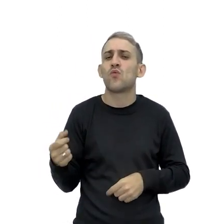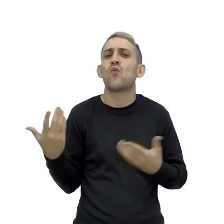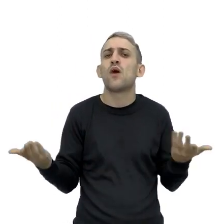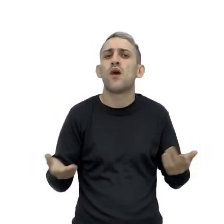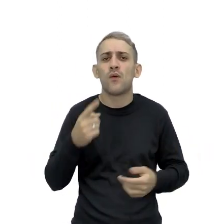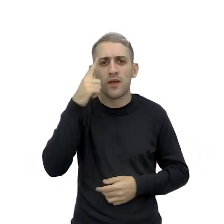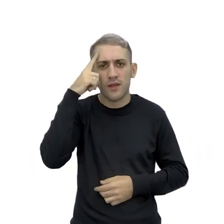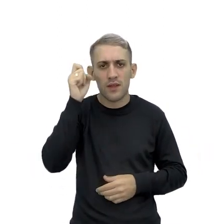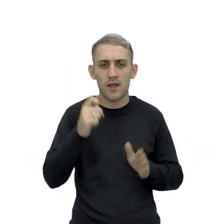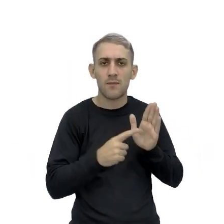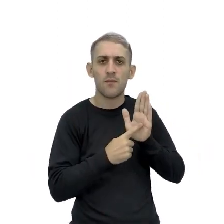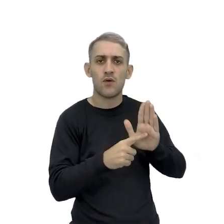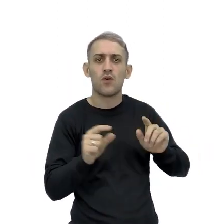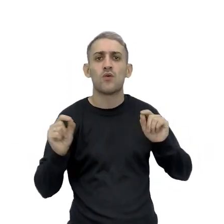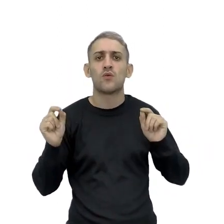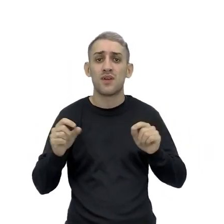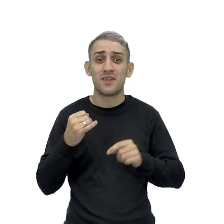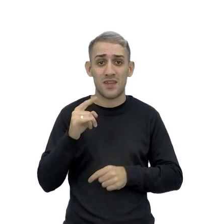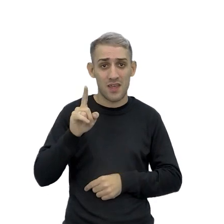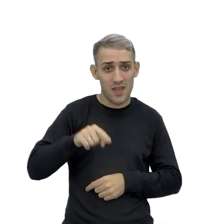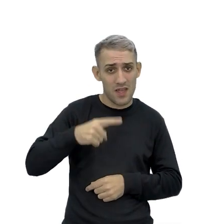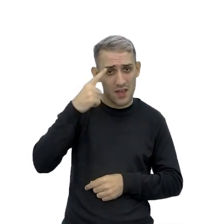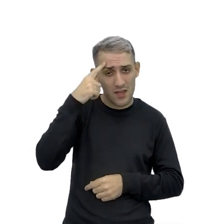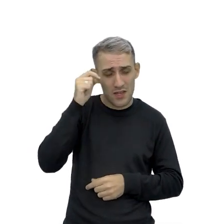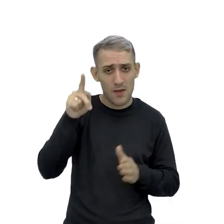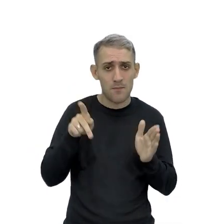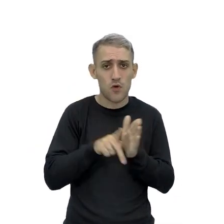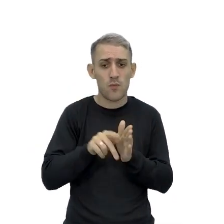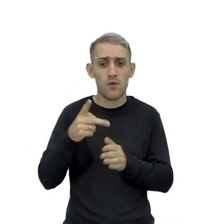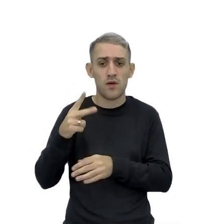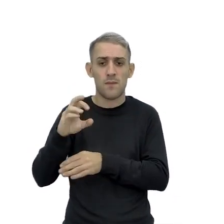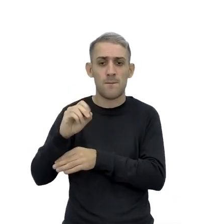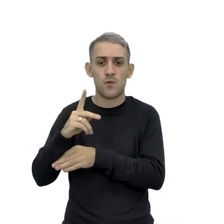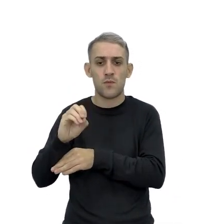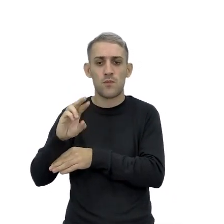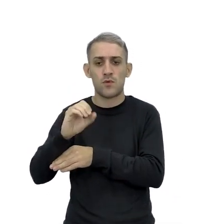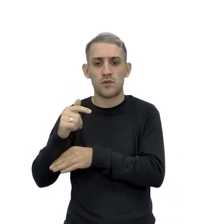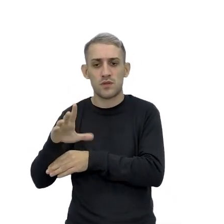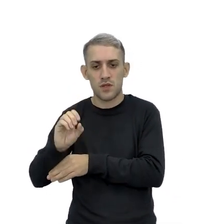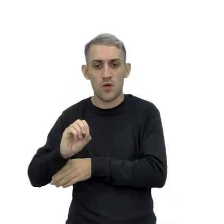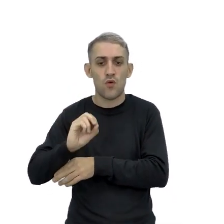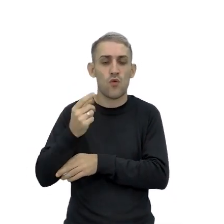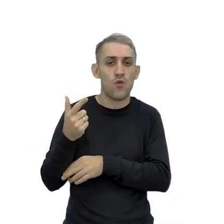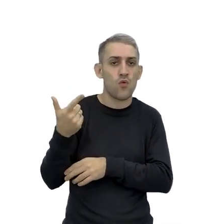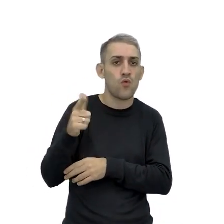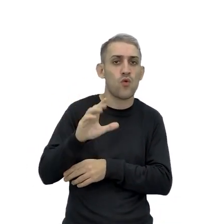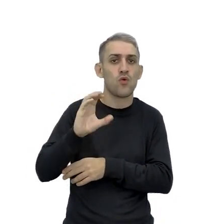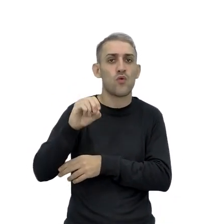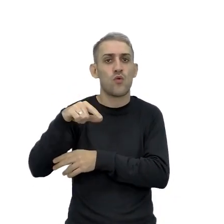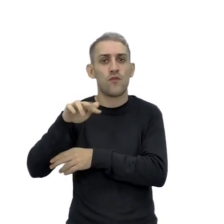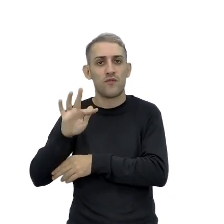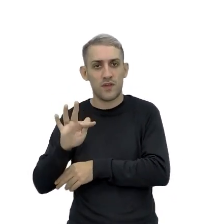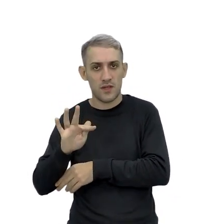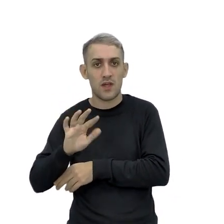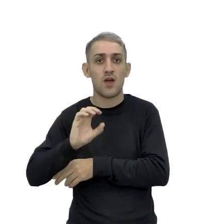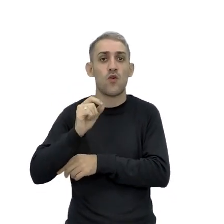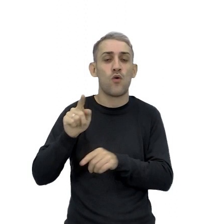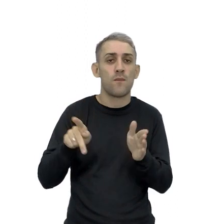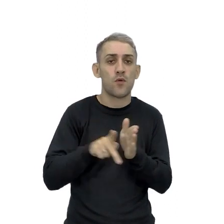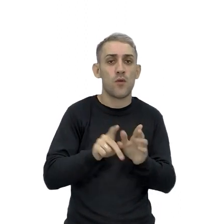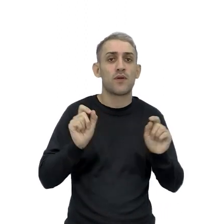elas apresentam, se a ideia é de proporcionalidade, se é de configuração, disposição retangular ou